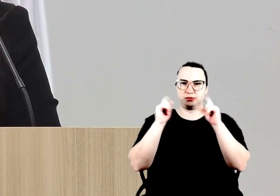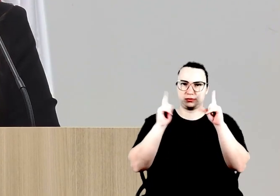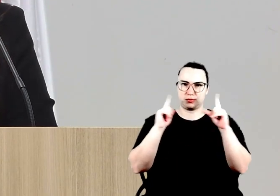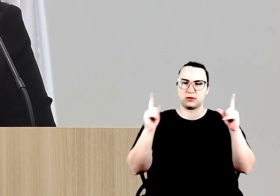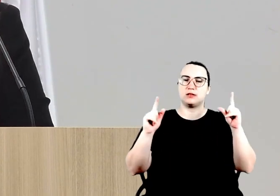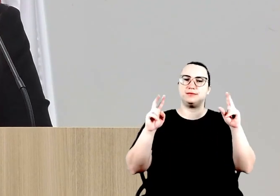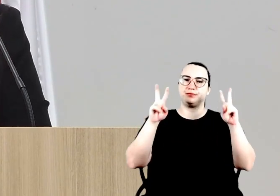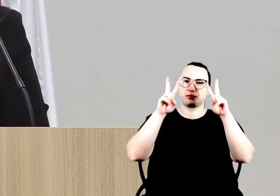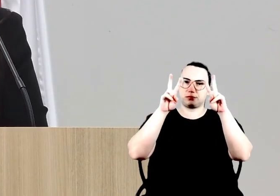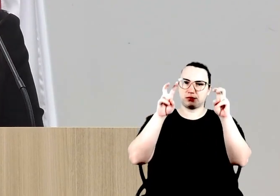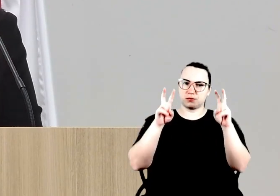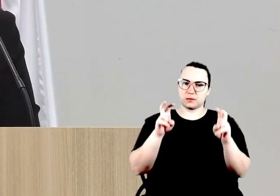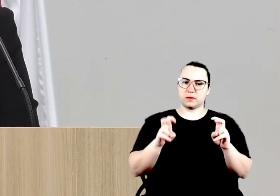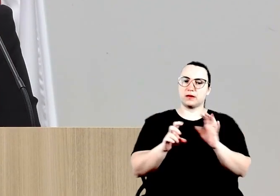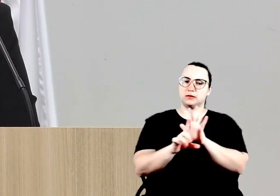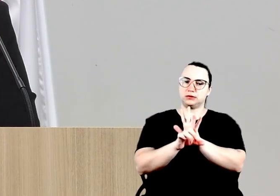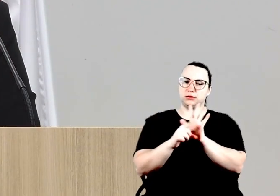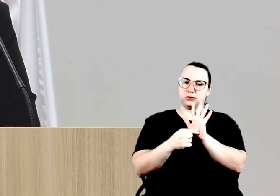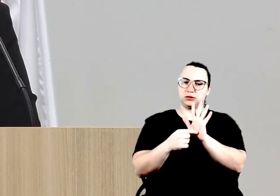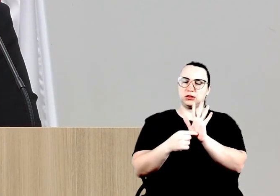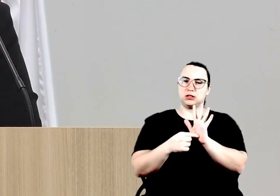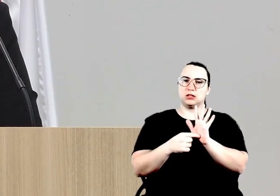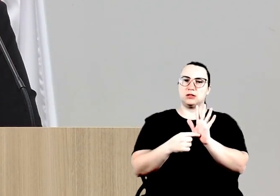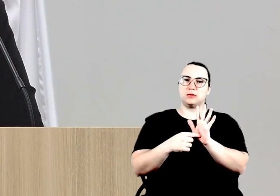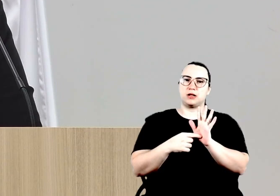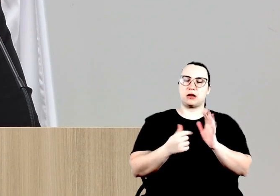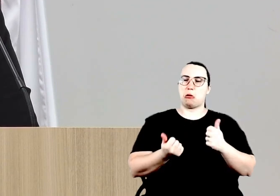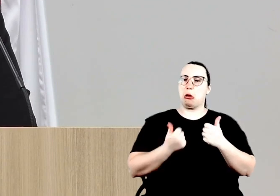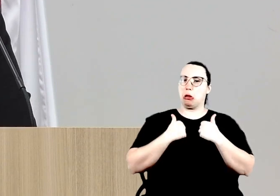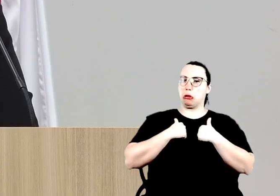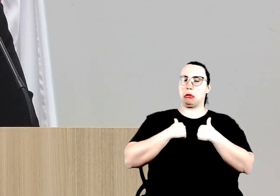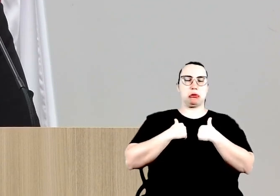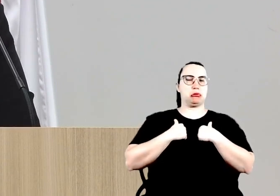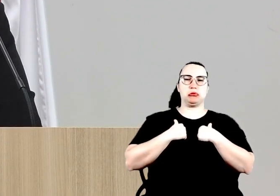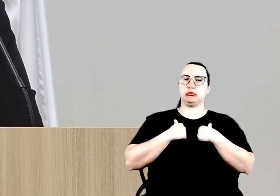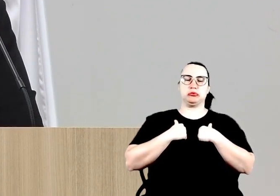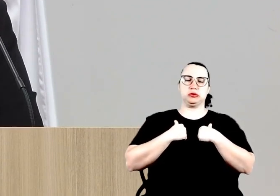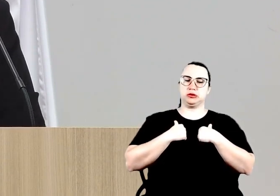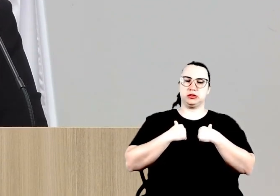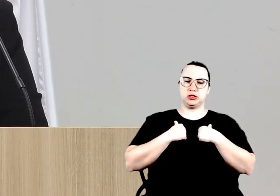questões legais. Para quê? Para não ter como se eximir. O Executivo daqui já